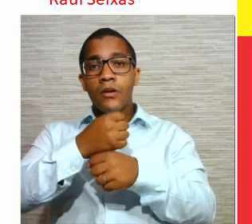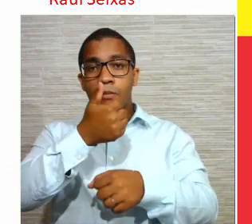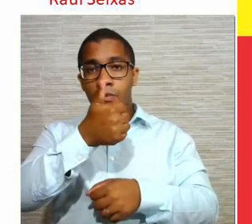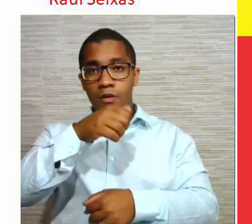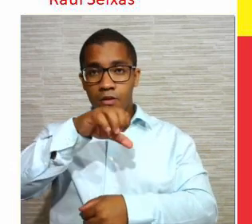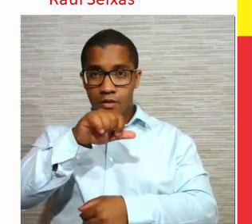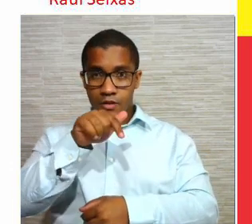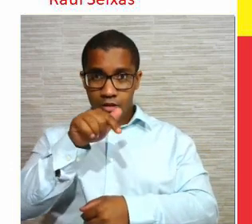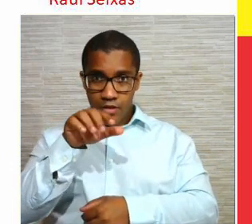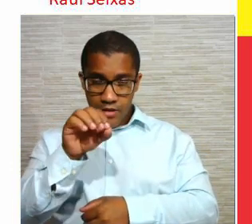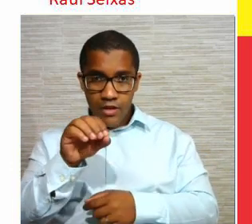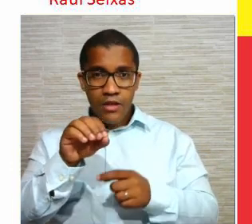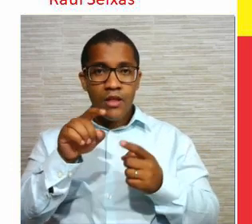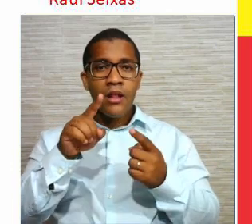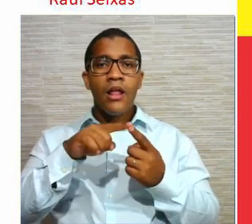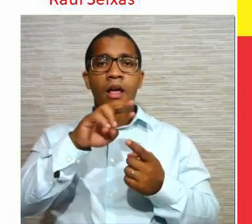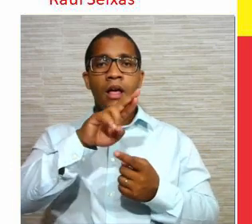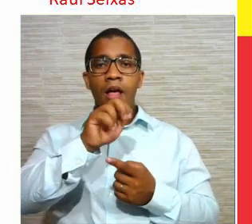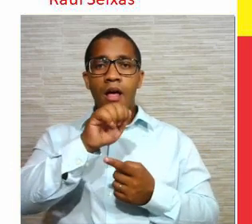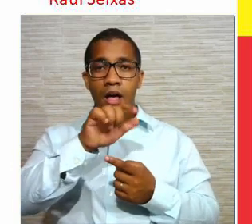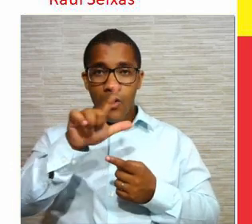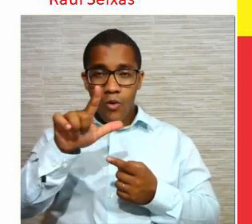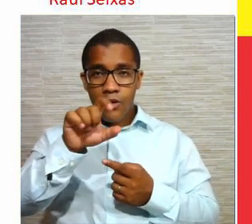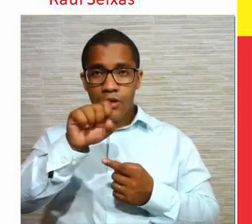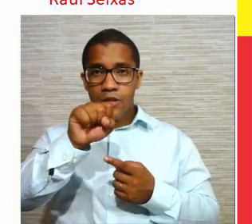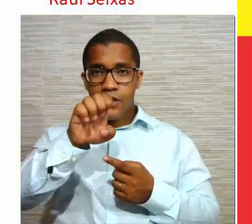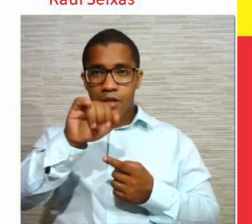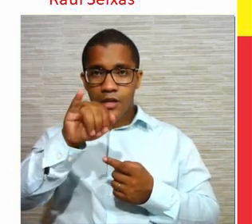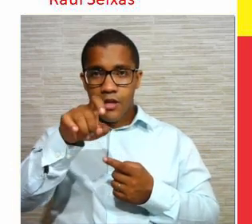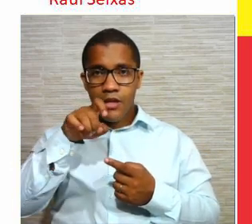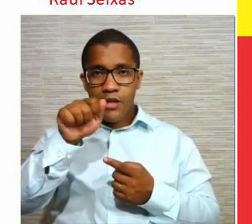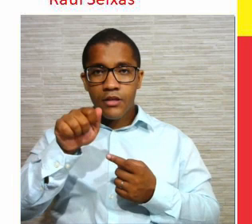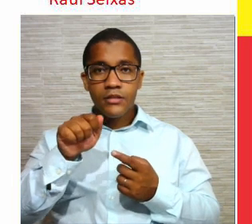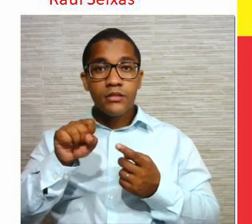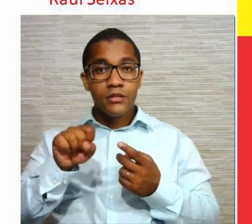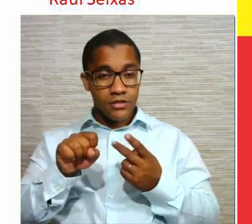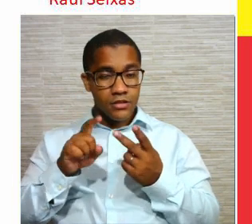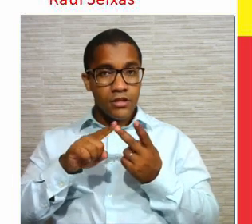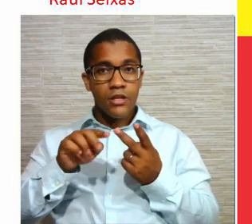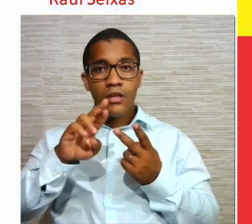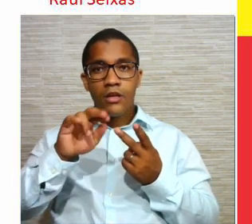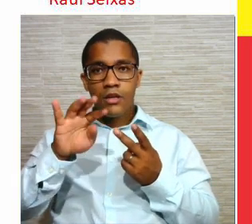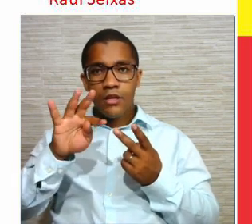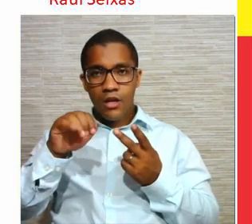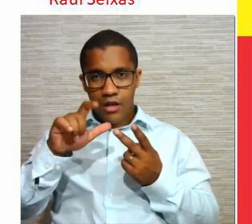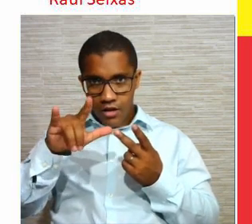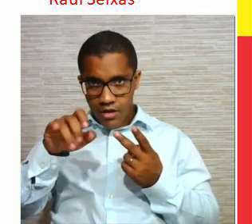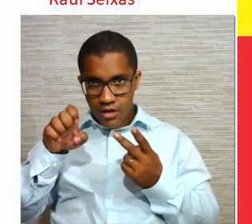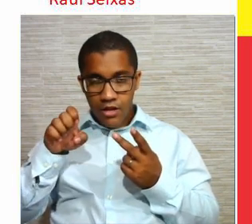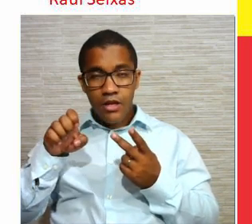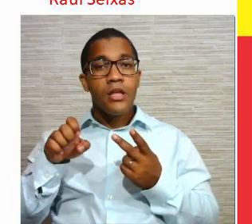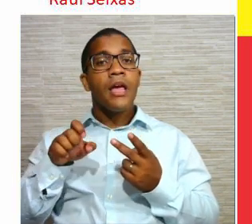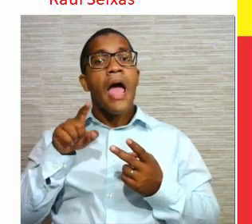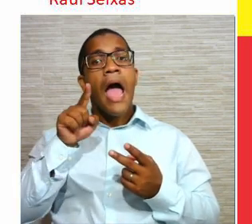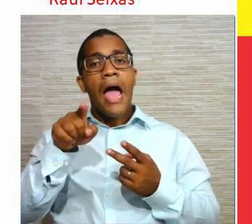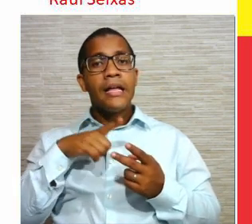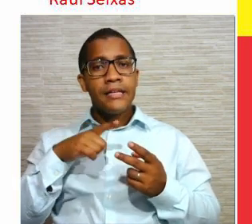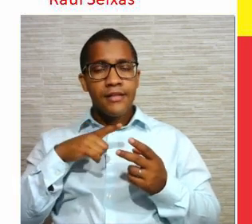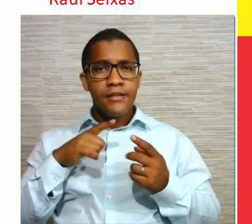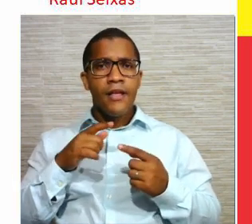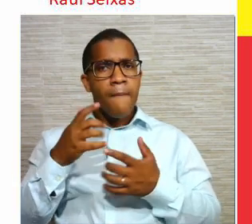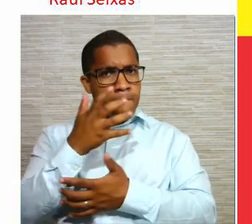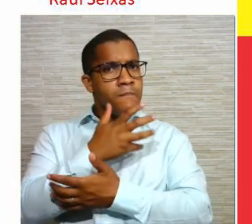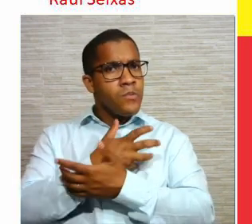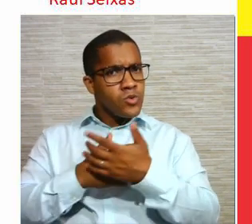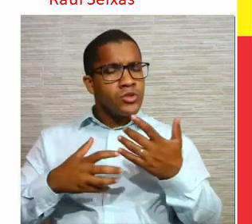1970, Raul Seixas e Rita Lee, eles, mesmo assim, com toda essa repressão, eles mantiveram aceso